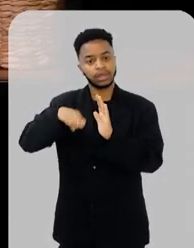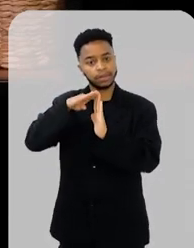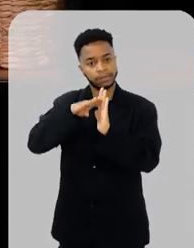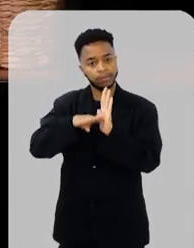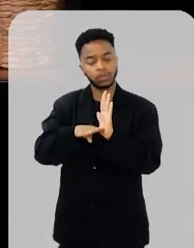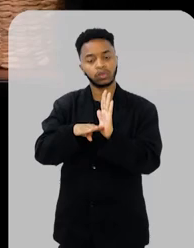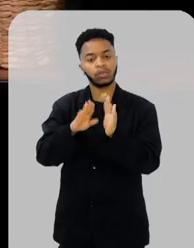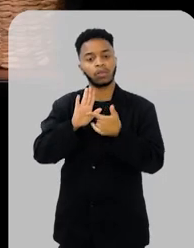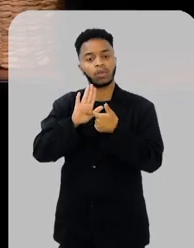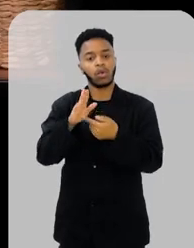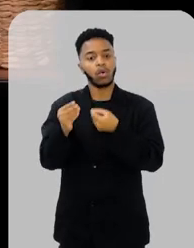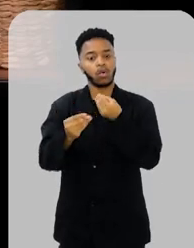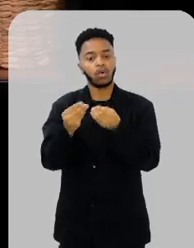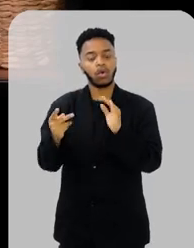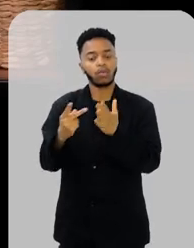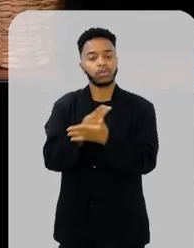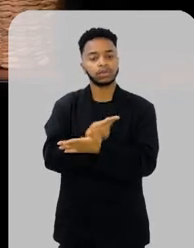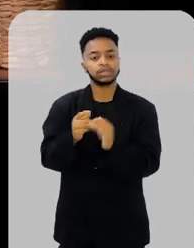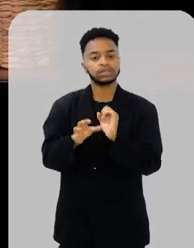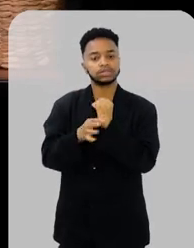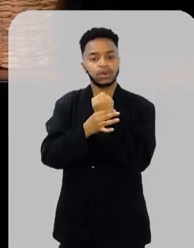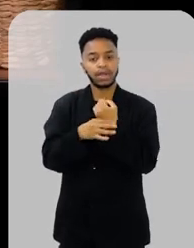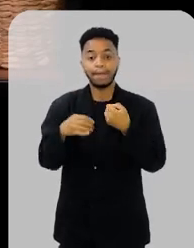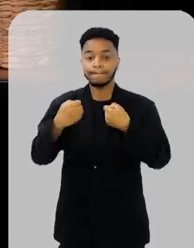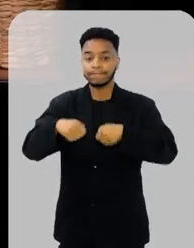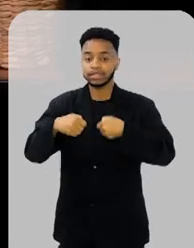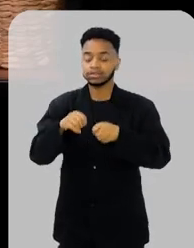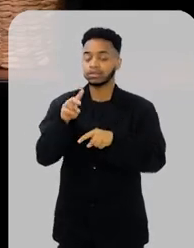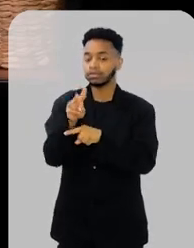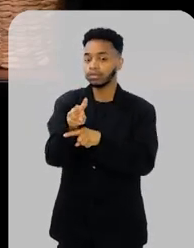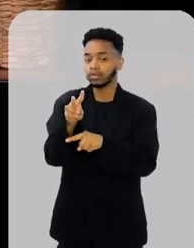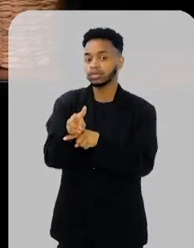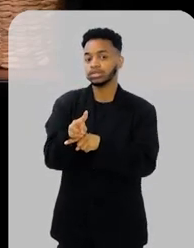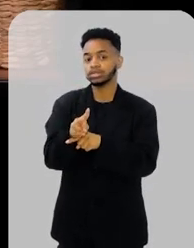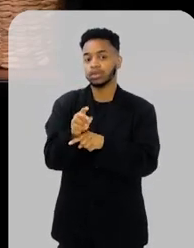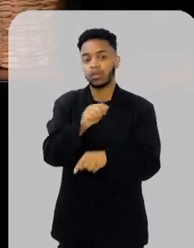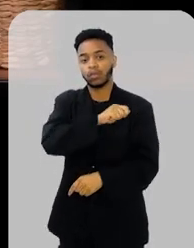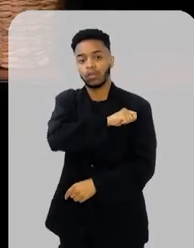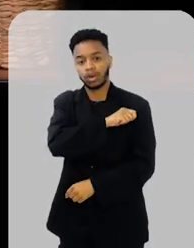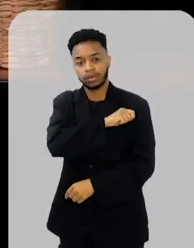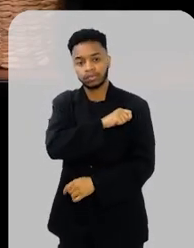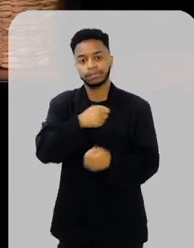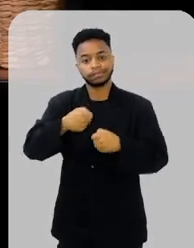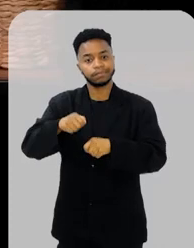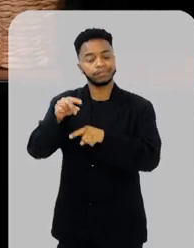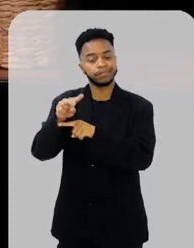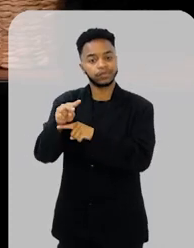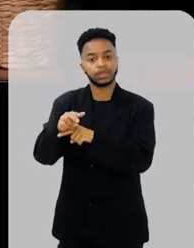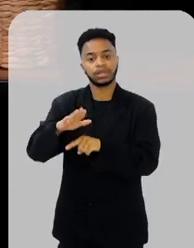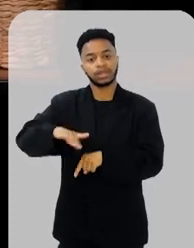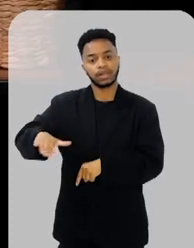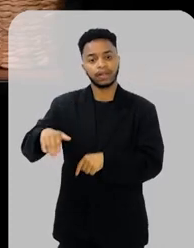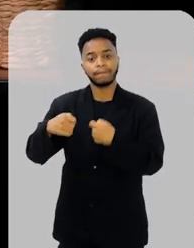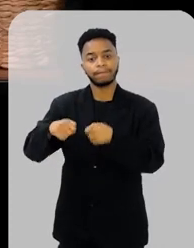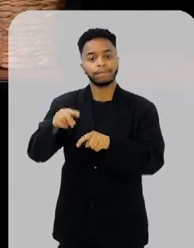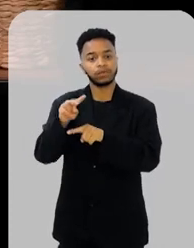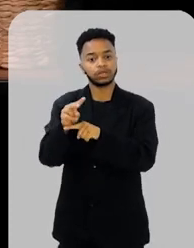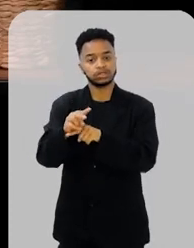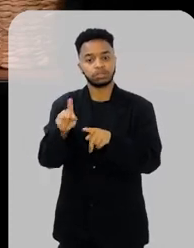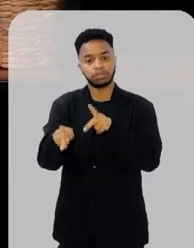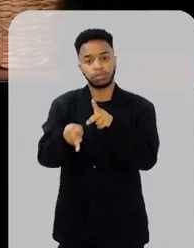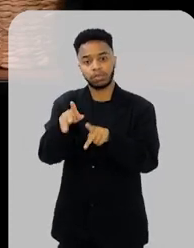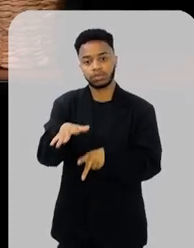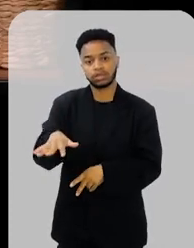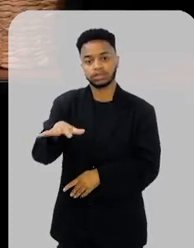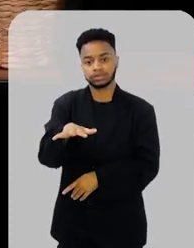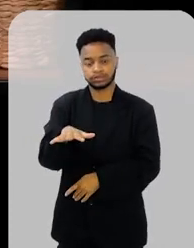que ter protocolos, né, de segurança, que você tem que proteger os estudantes, as crianças, as populações